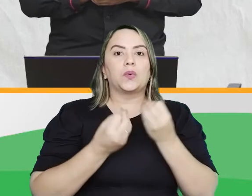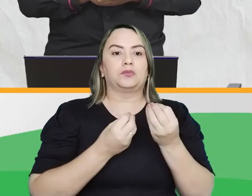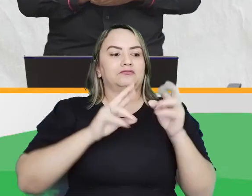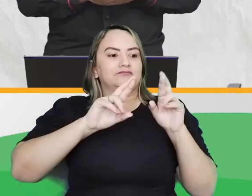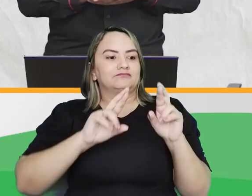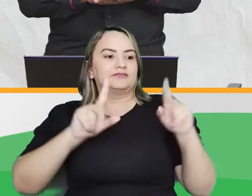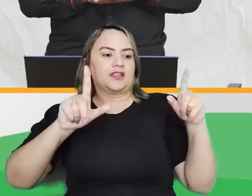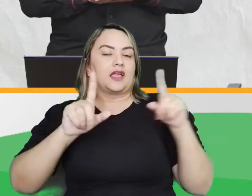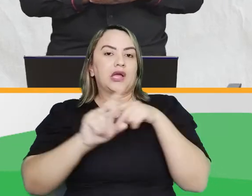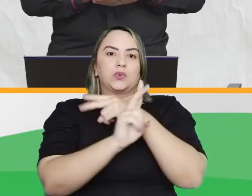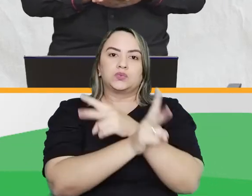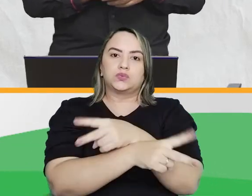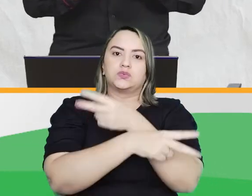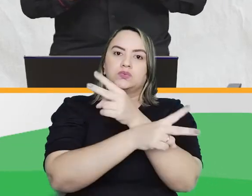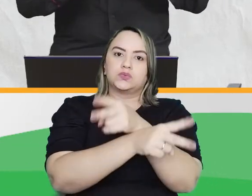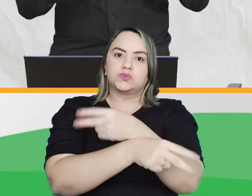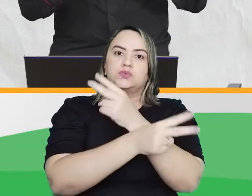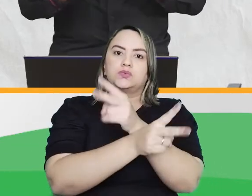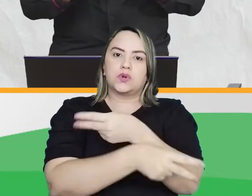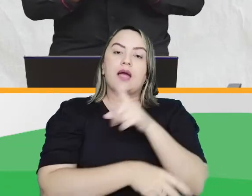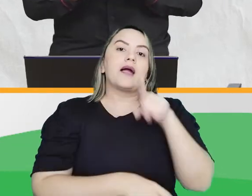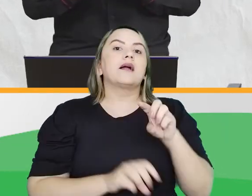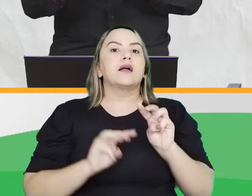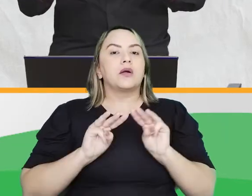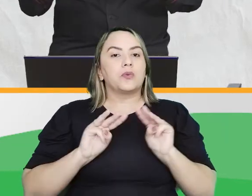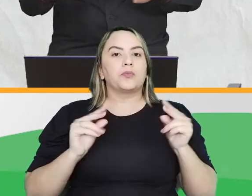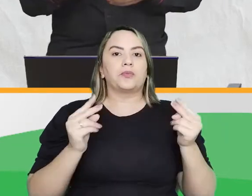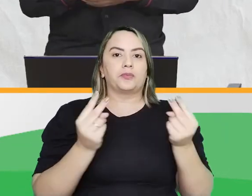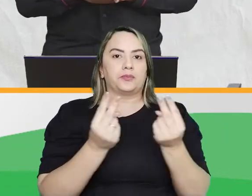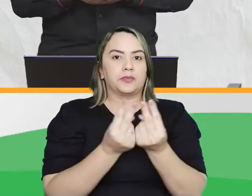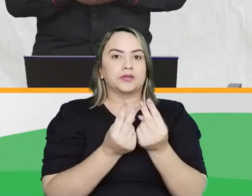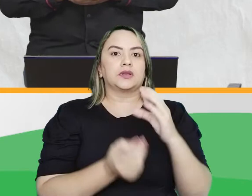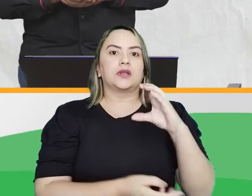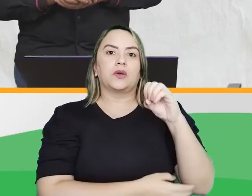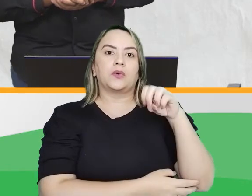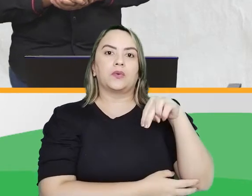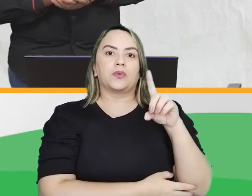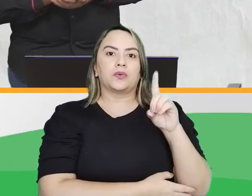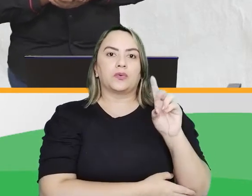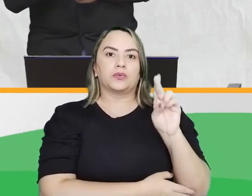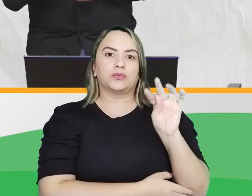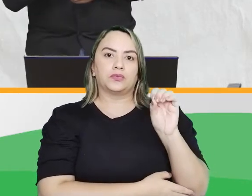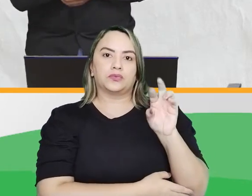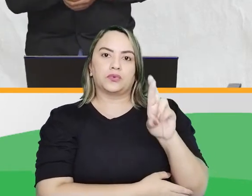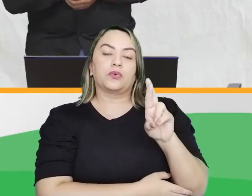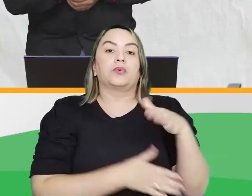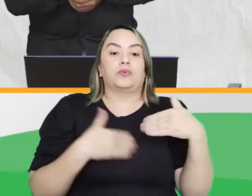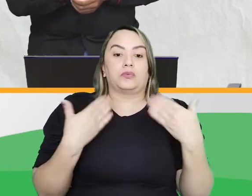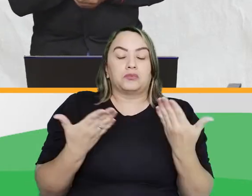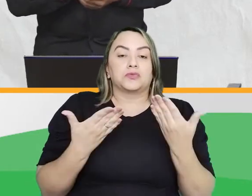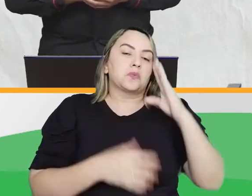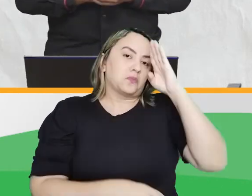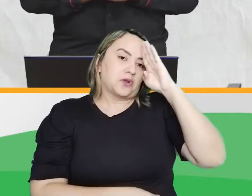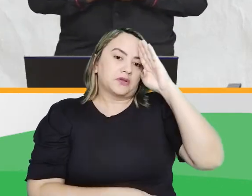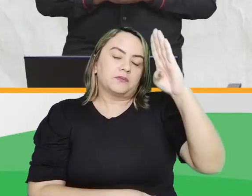sinais diferentes, tá certo? E aí o ar que existe entre elas passa a ser um material condutor. Um dos nossos pontos